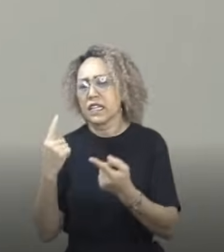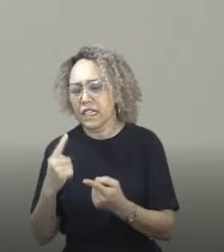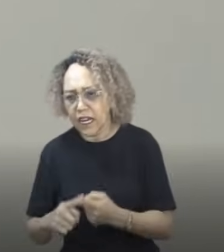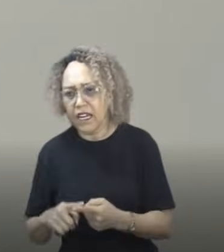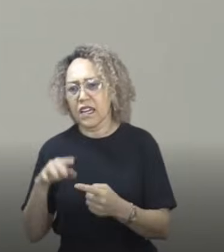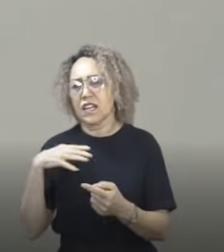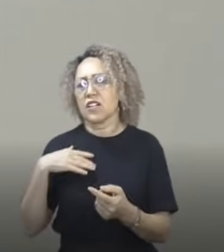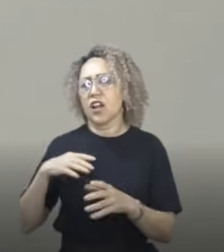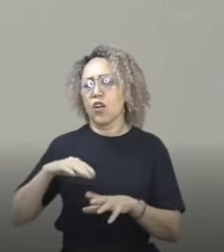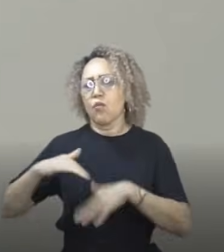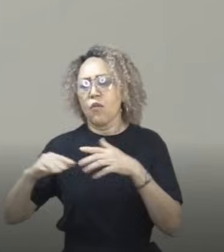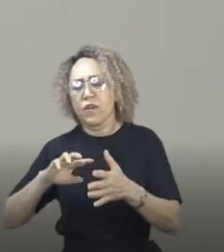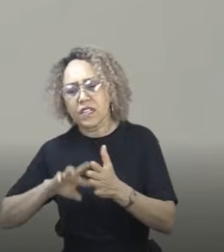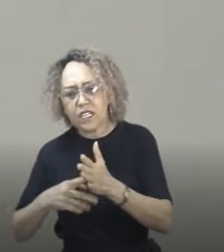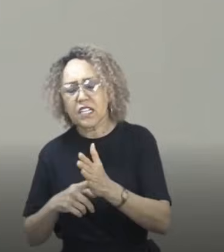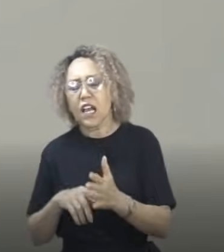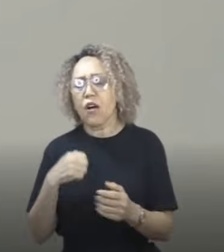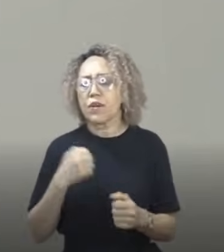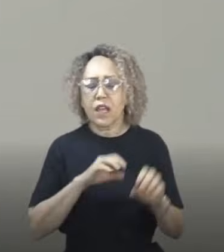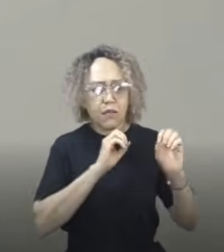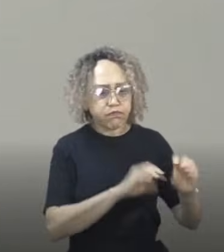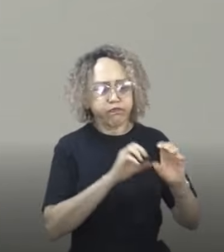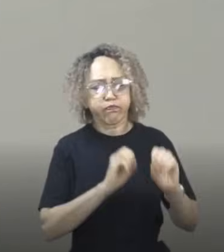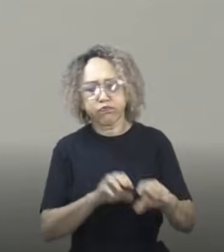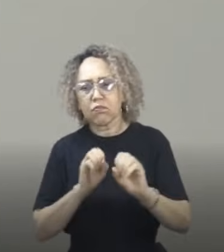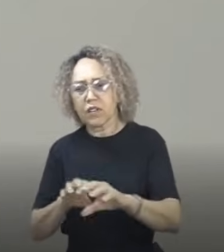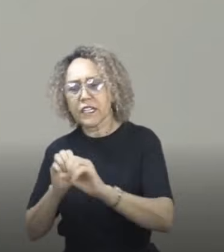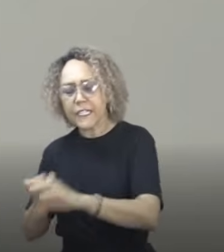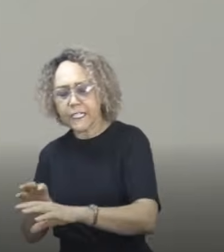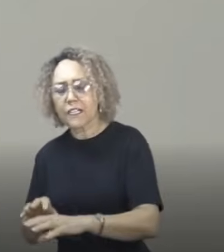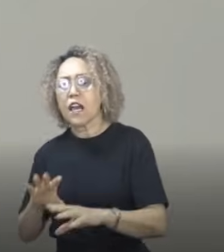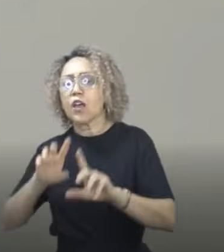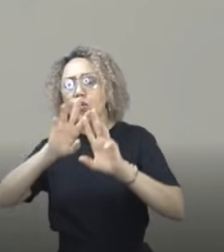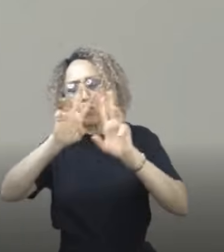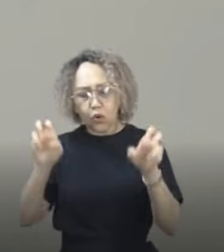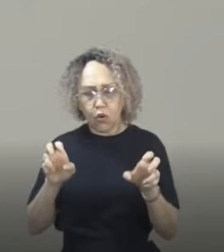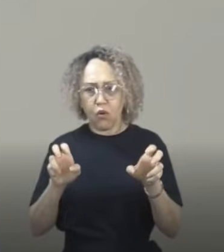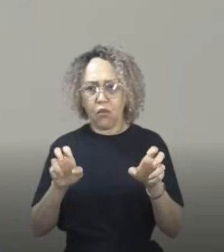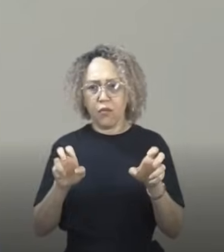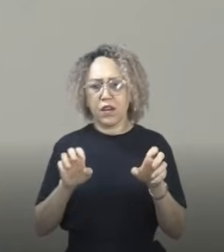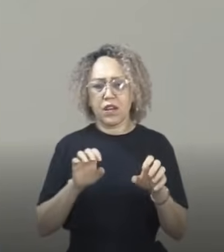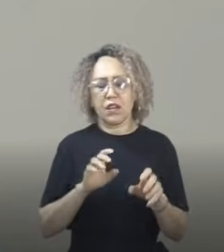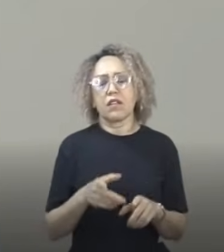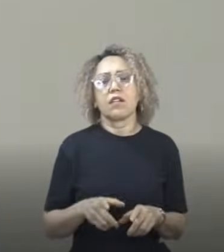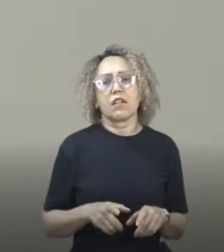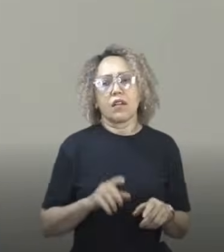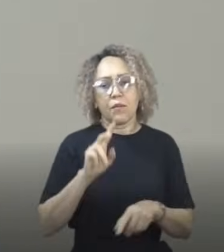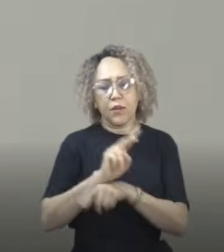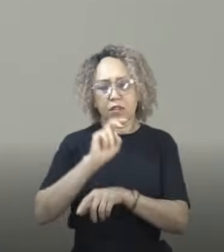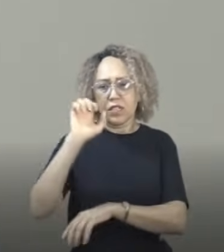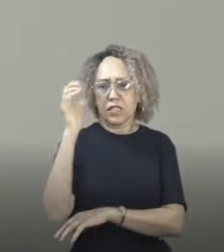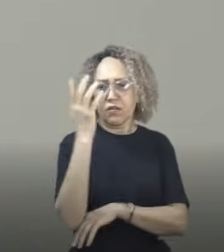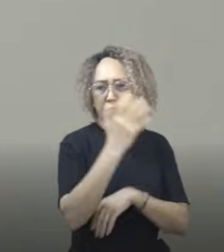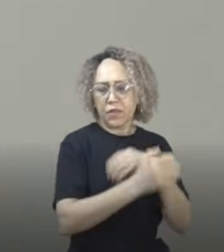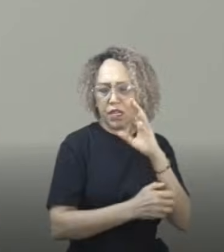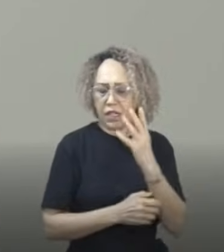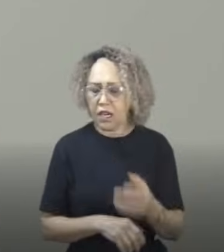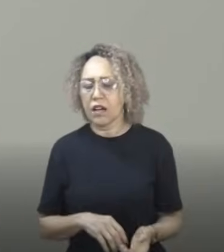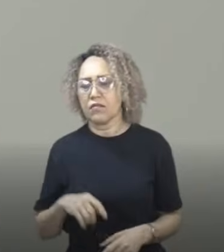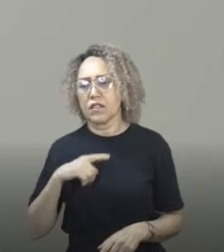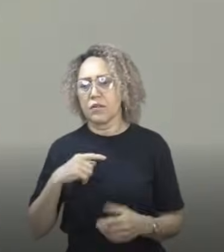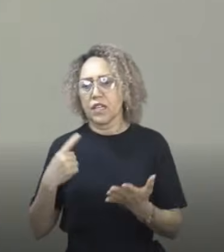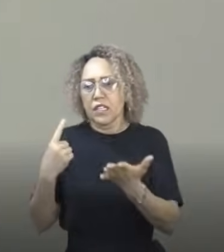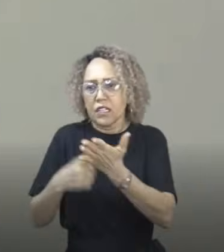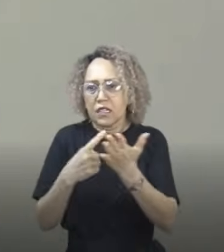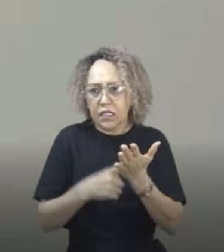movimento sindical, enfim, alguns projetos. Aprovamos o acordo na Câmara, o Acordo de Escazú, que é um acordo no âmbito